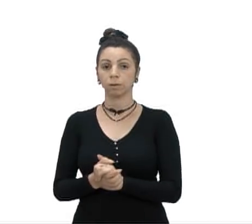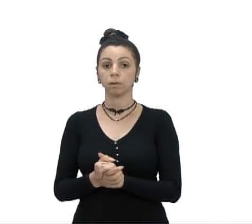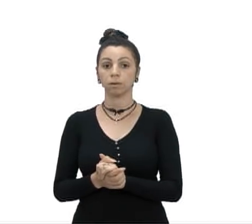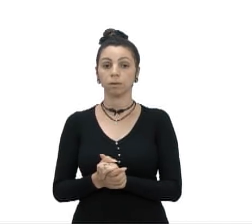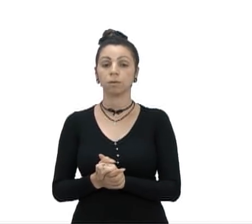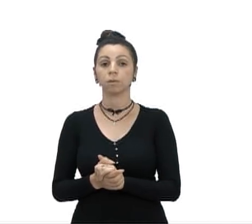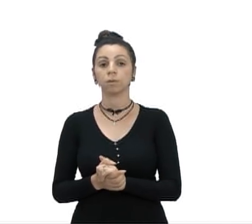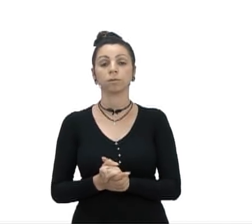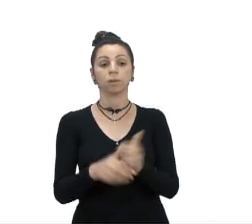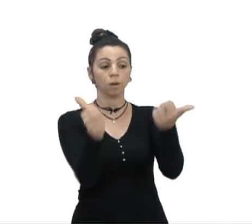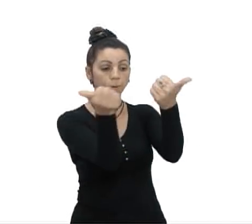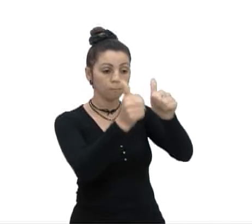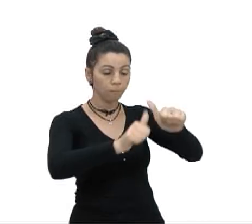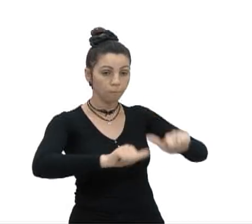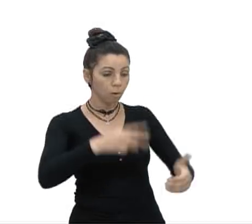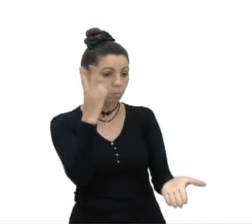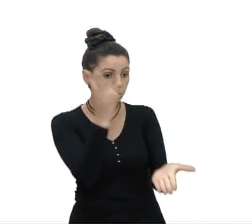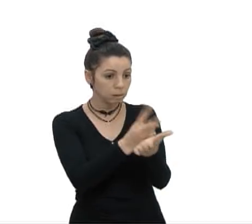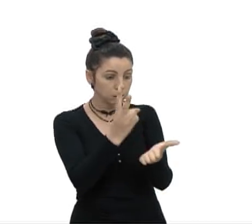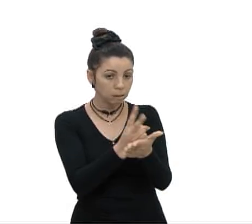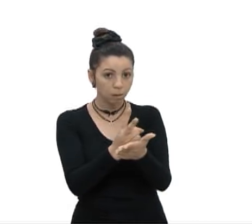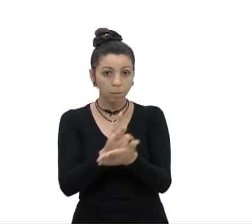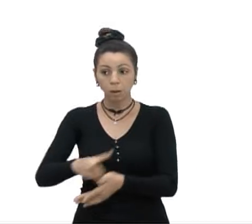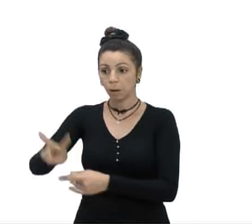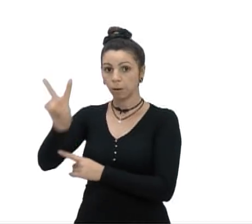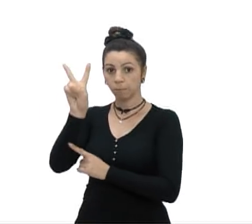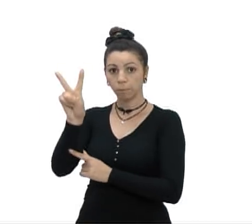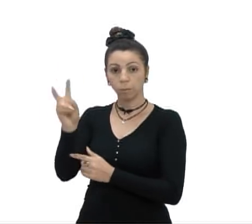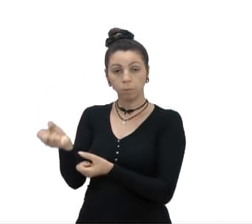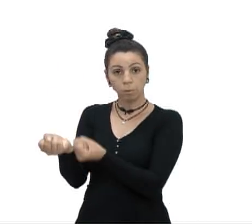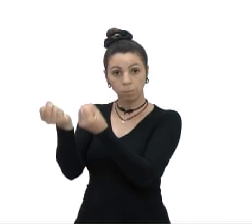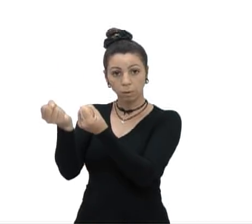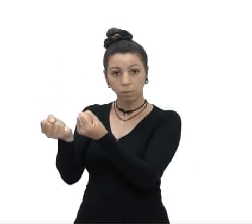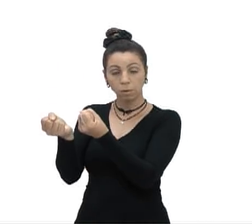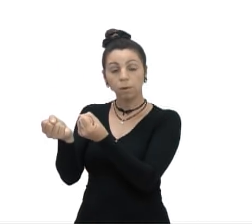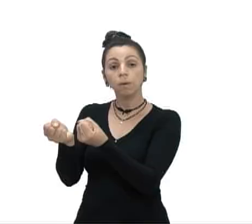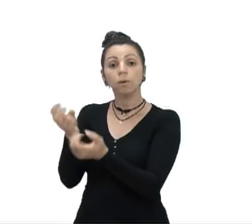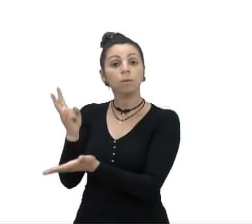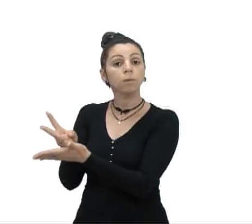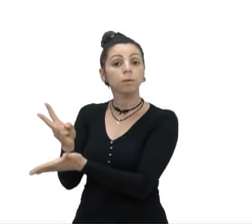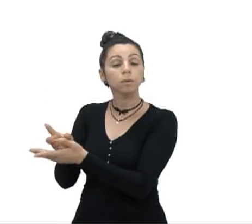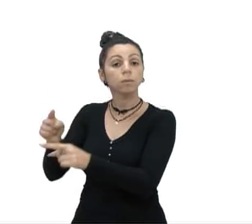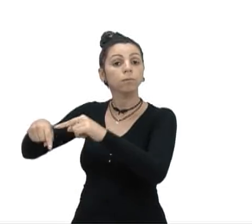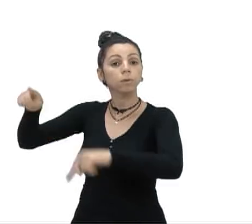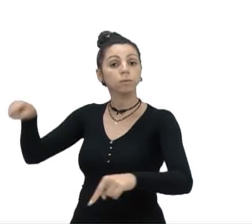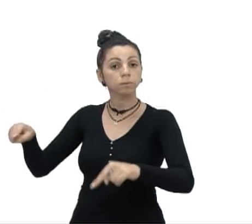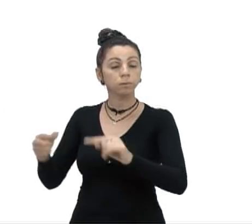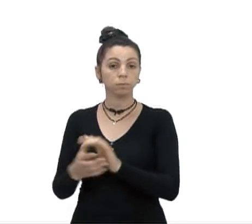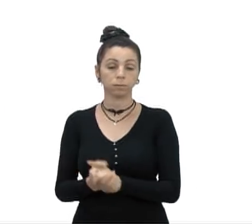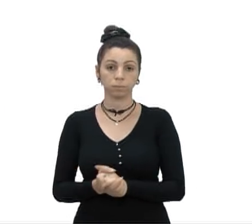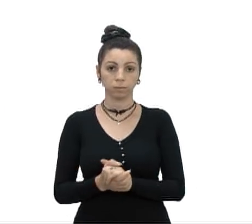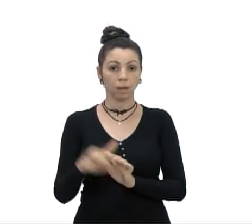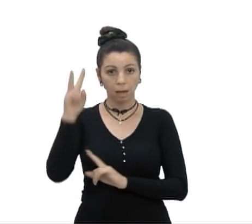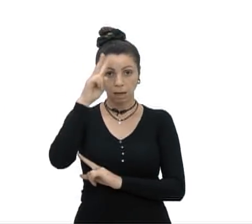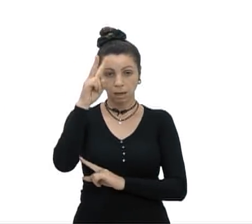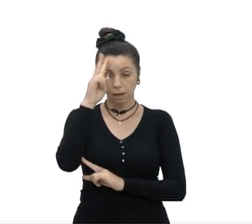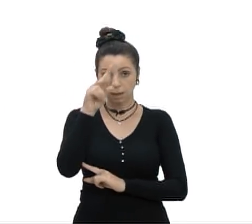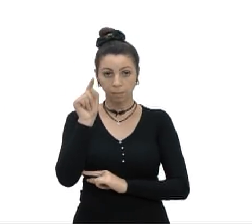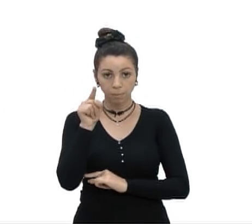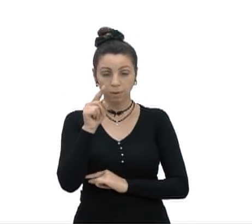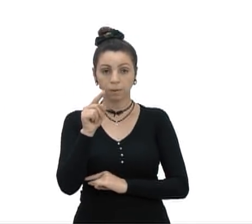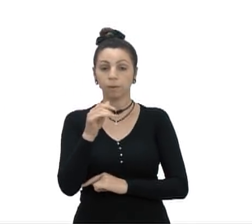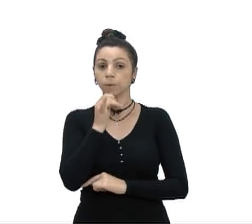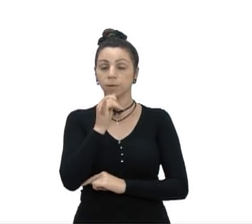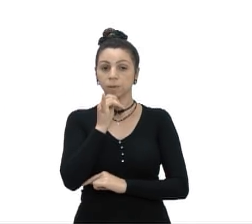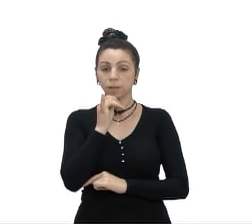e volume variável. Relembrem o que eu expliquei na tela anterior, os exemplos que eu dei, e daqui a pouco eu volto com